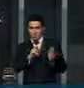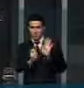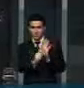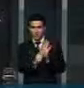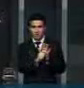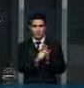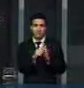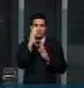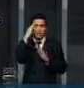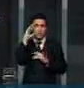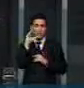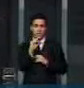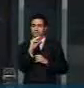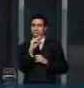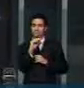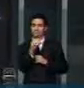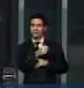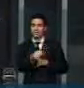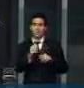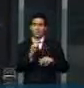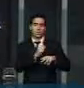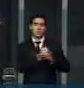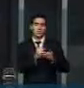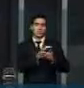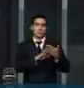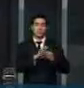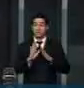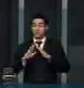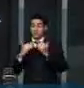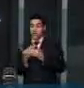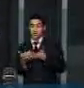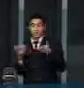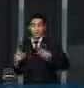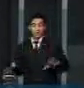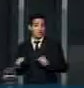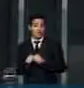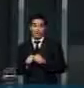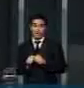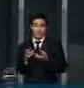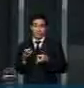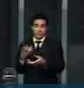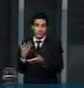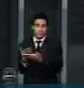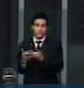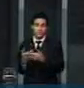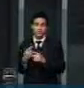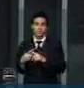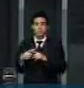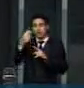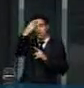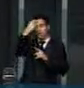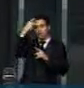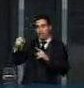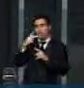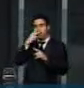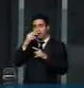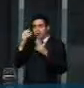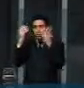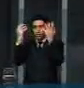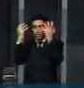drogas. Exclusão das escolas pela incapacitação para nelas prosseguir por causa de uma mente escravizada